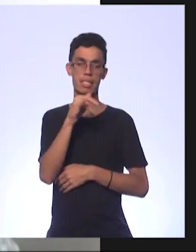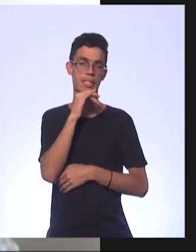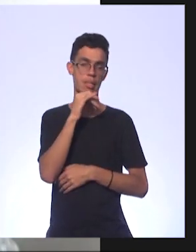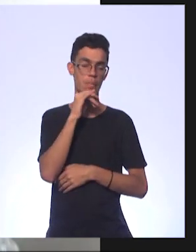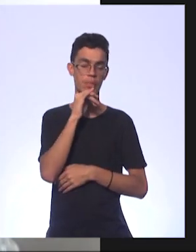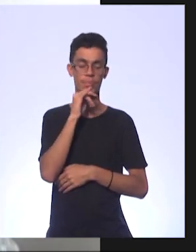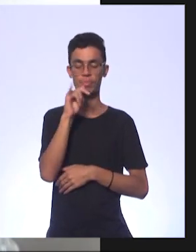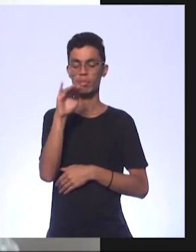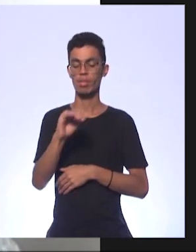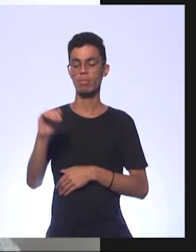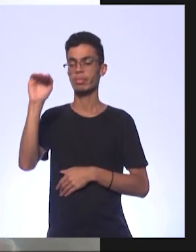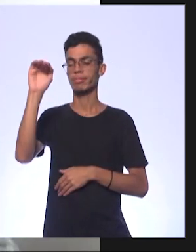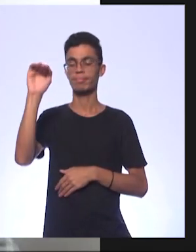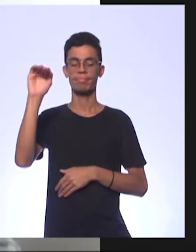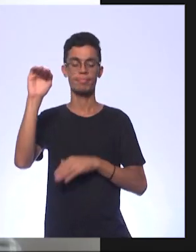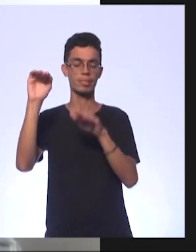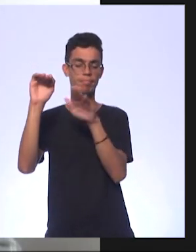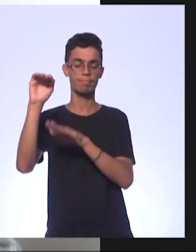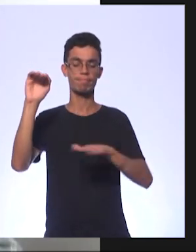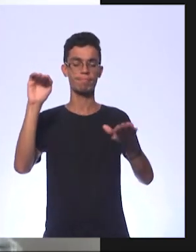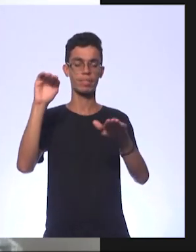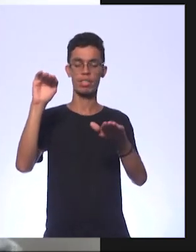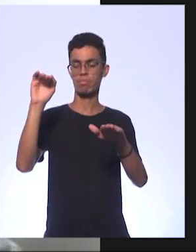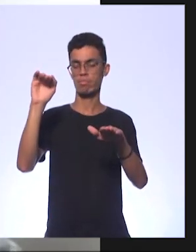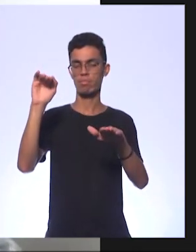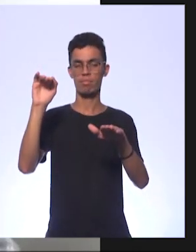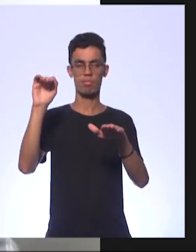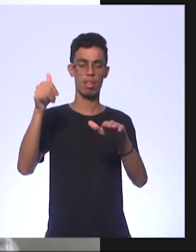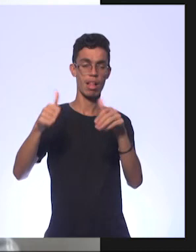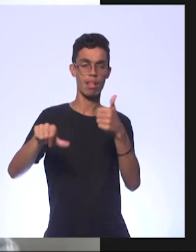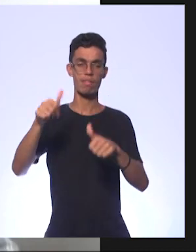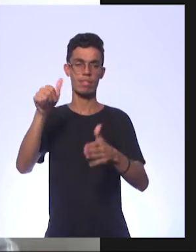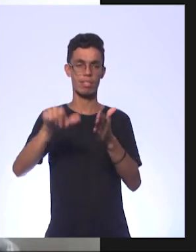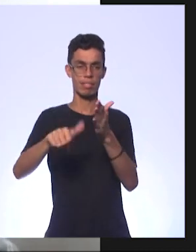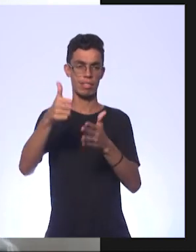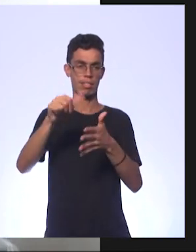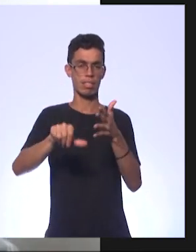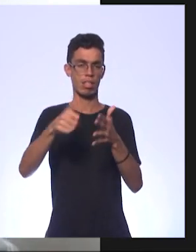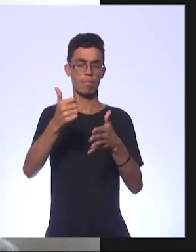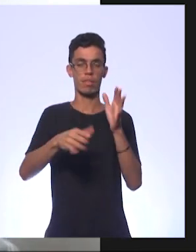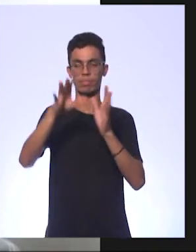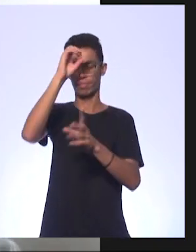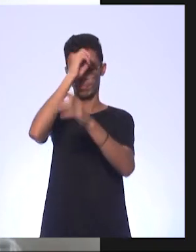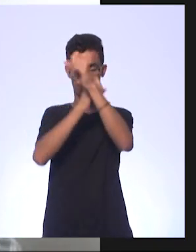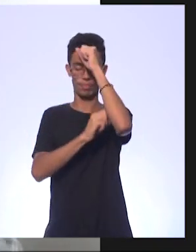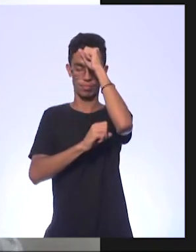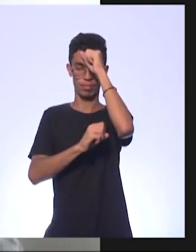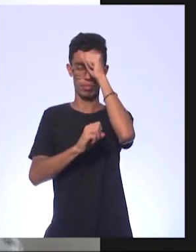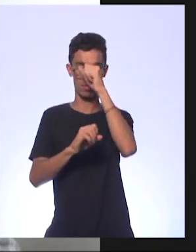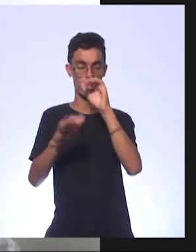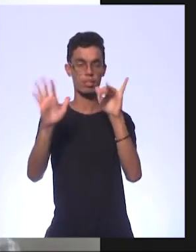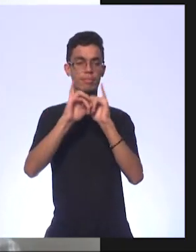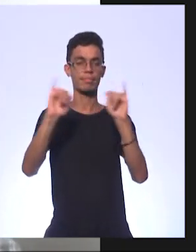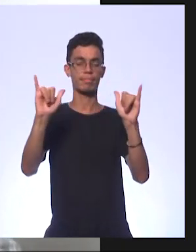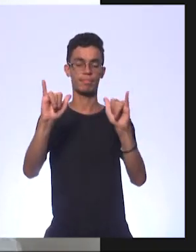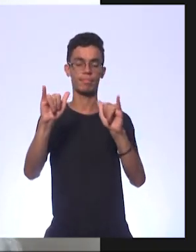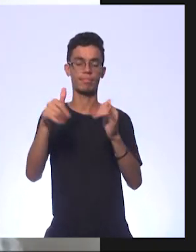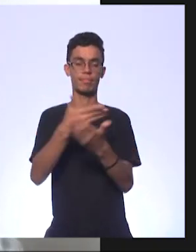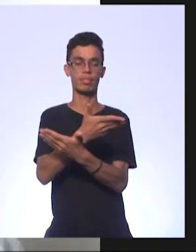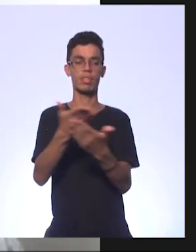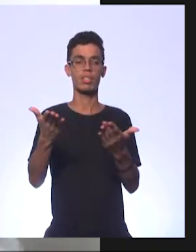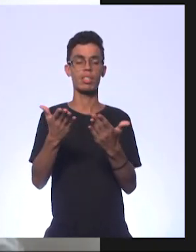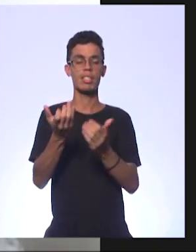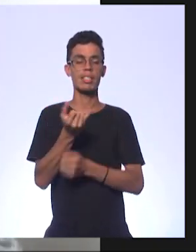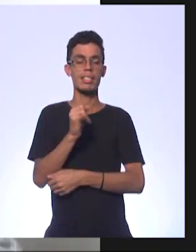esses outros todos, ele está aqui. Mas, gente, a avaliação para a aprendizagem É isso que eu queria que vocês falassem.